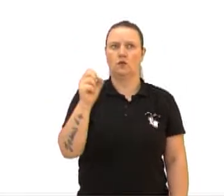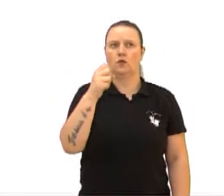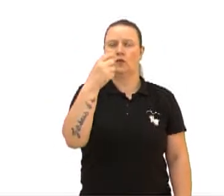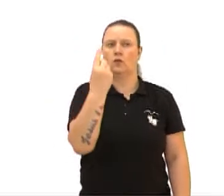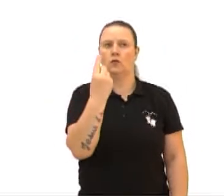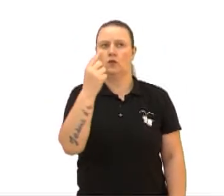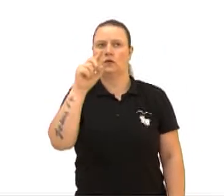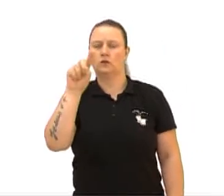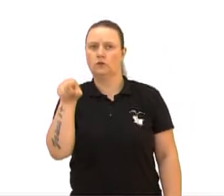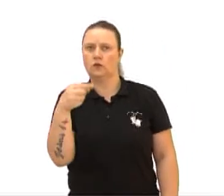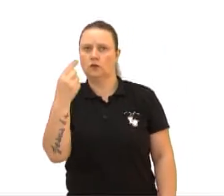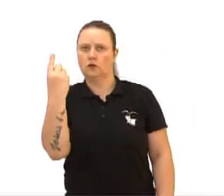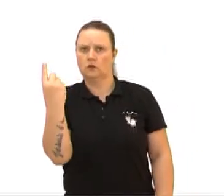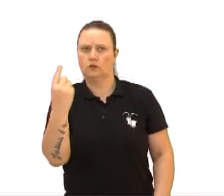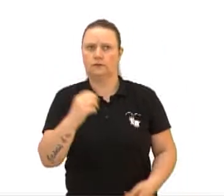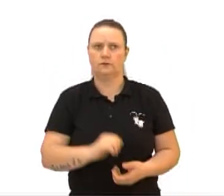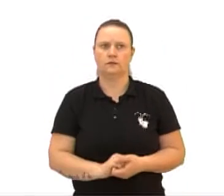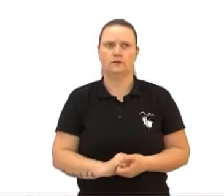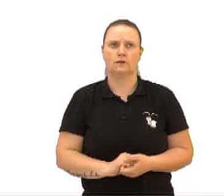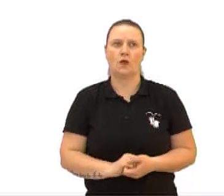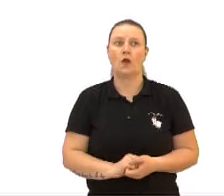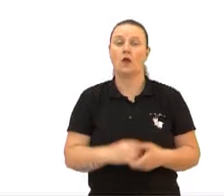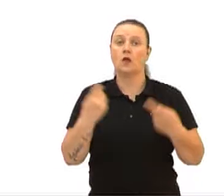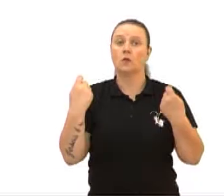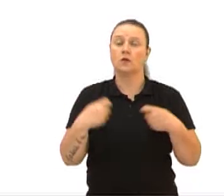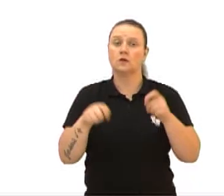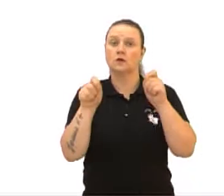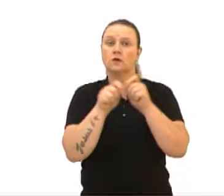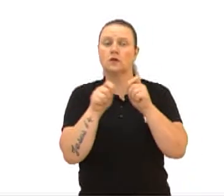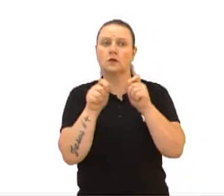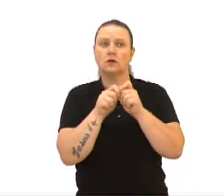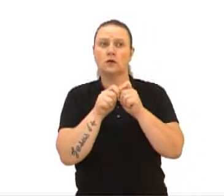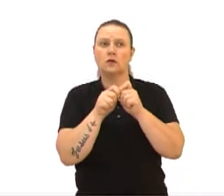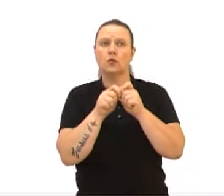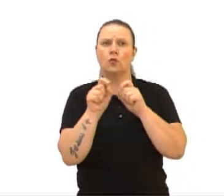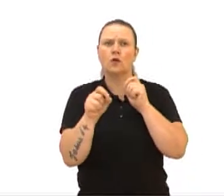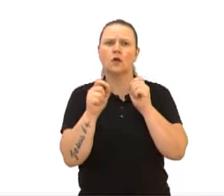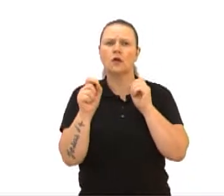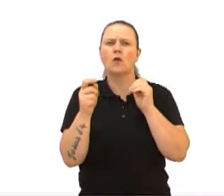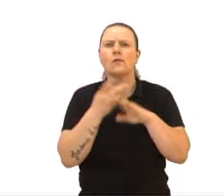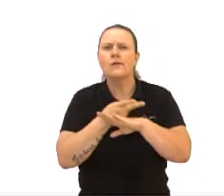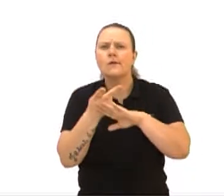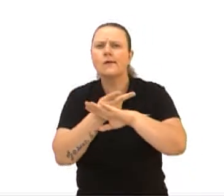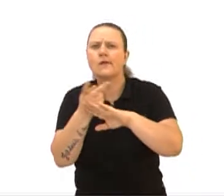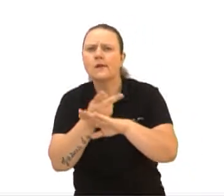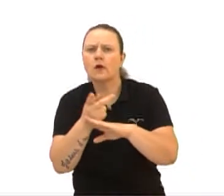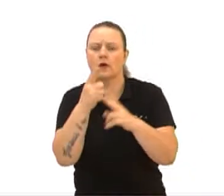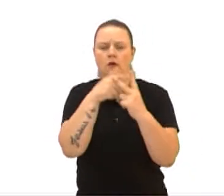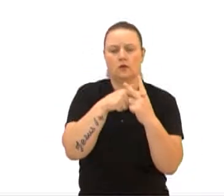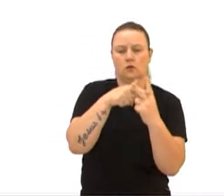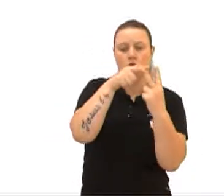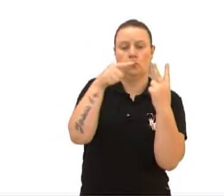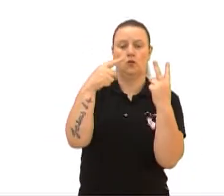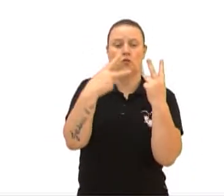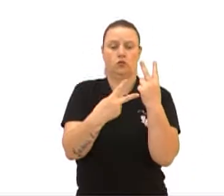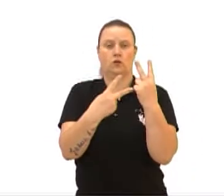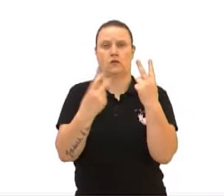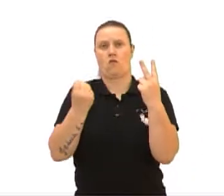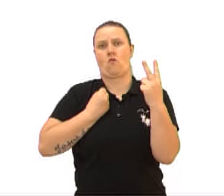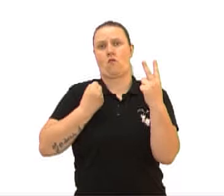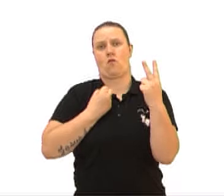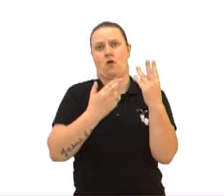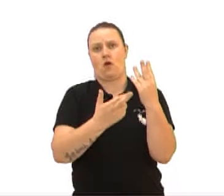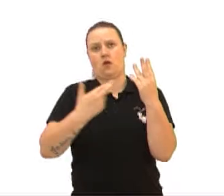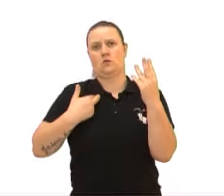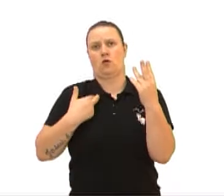1,1, que é menor que 2. Então, eu estou procurando o valor da raiz de 2, o mais próximo.